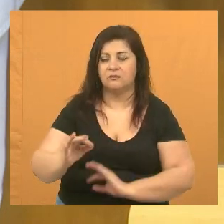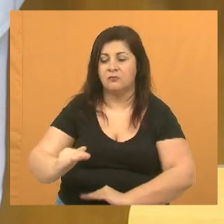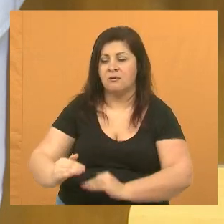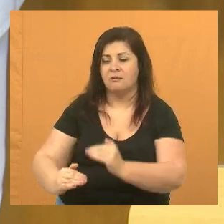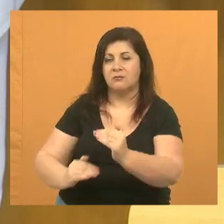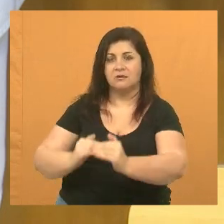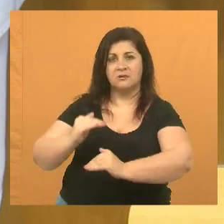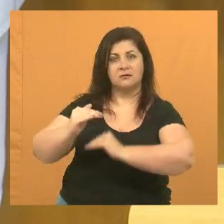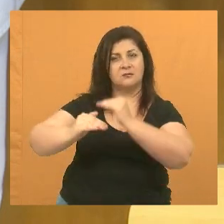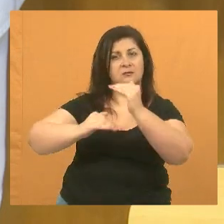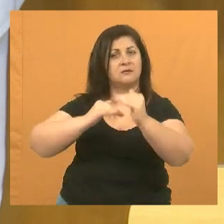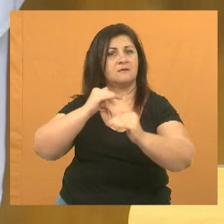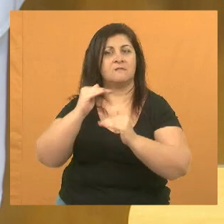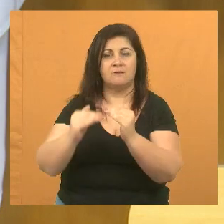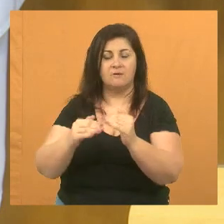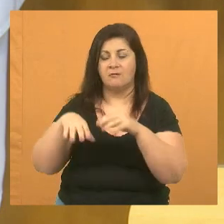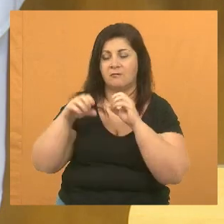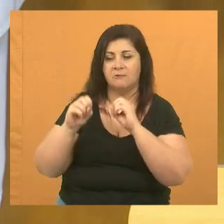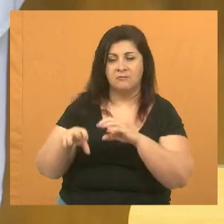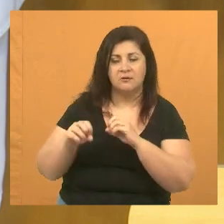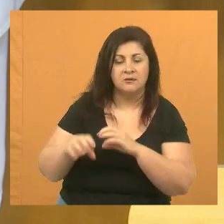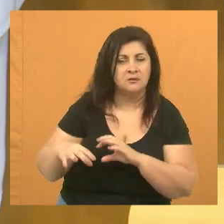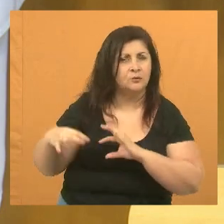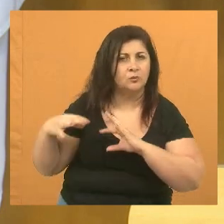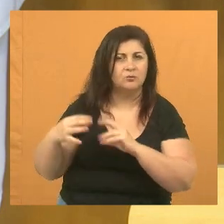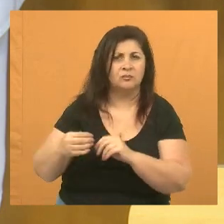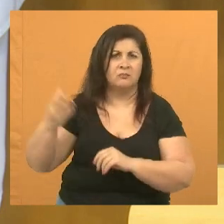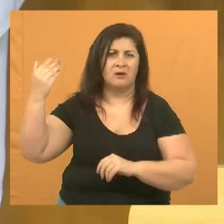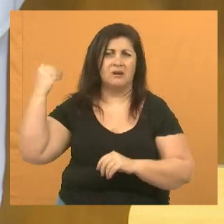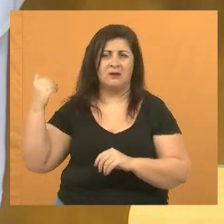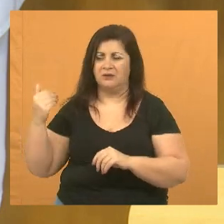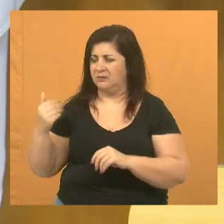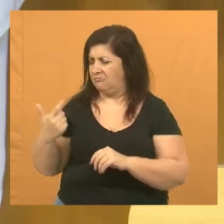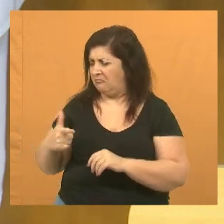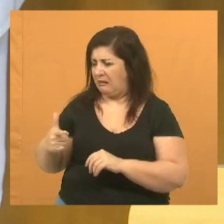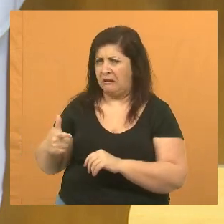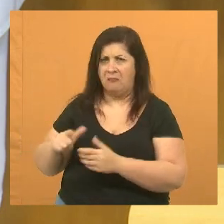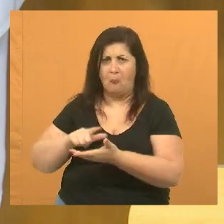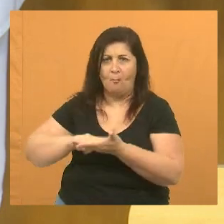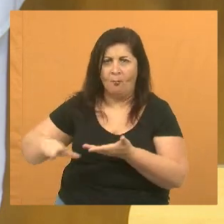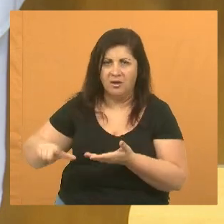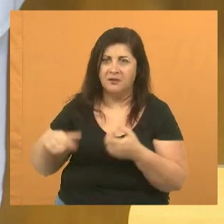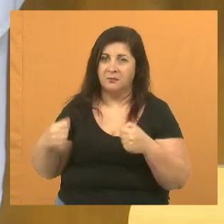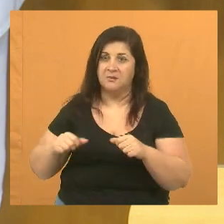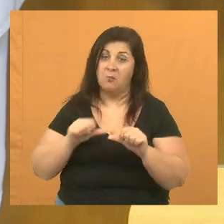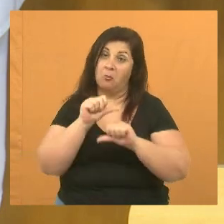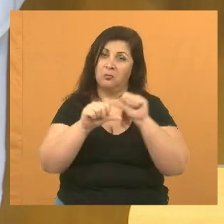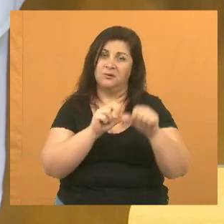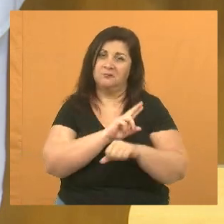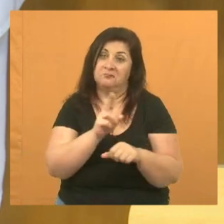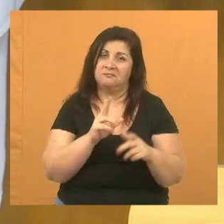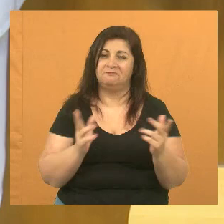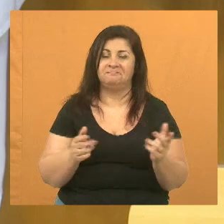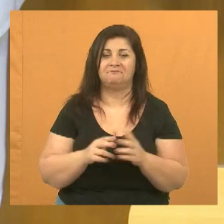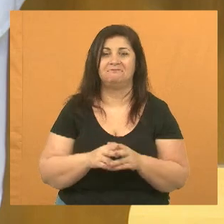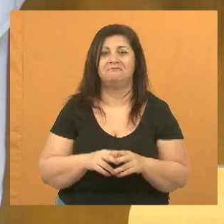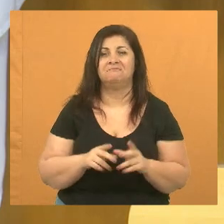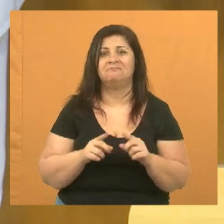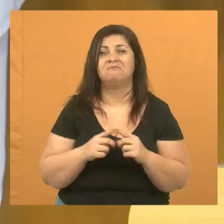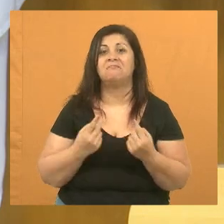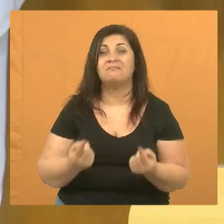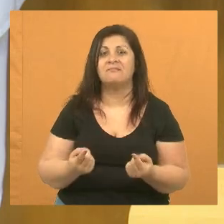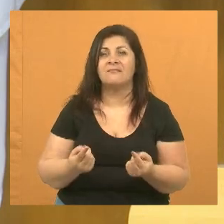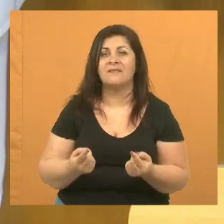o aluno e evoca desse aluno que antigamente se falava em não luz, aliás, acho que tinha que mudar esse nome, mas